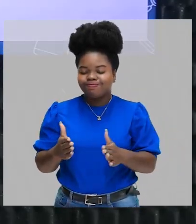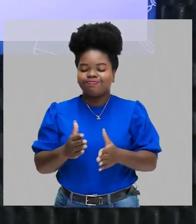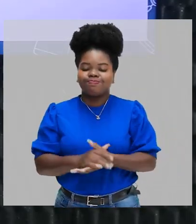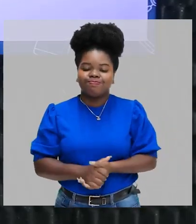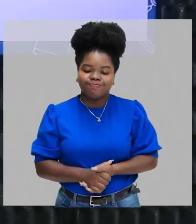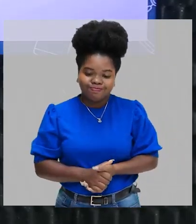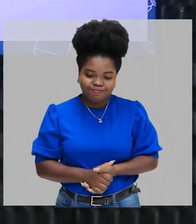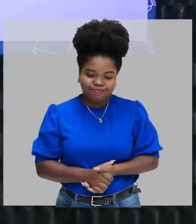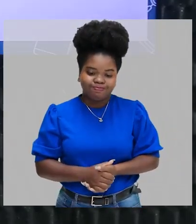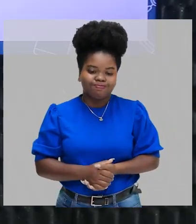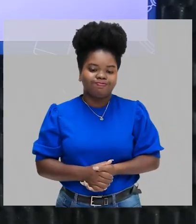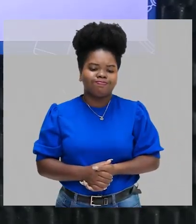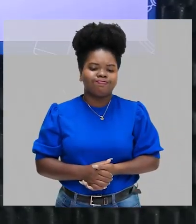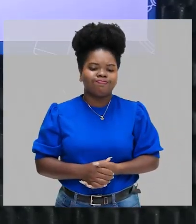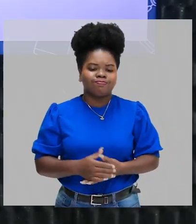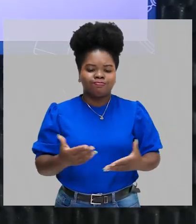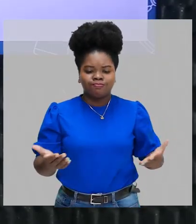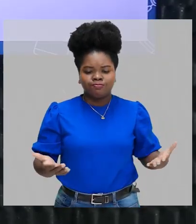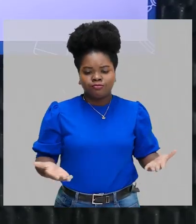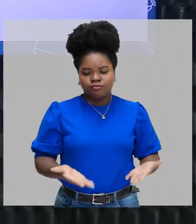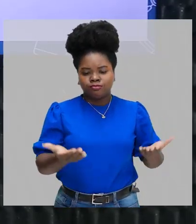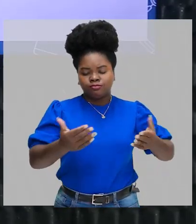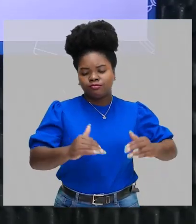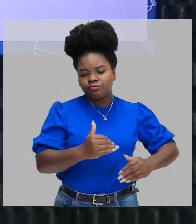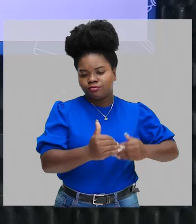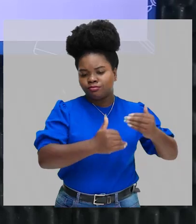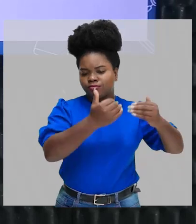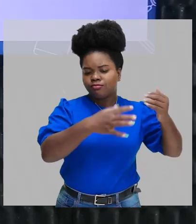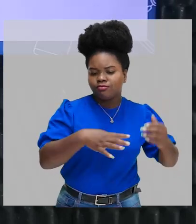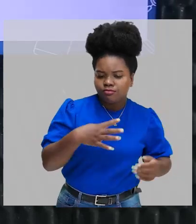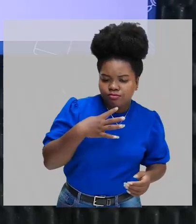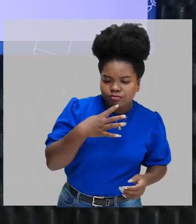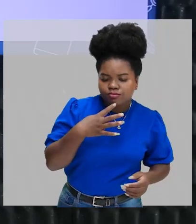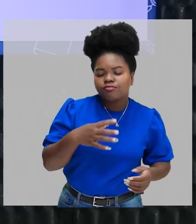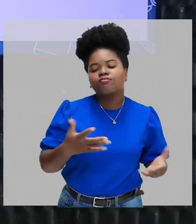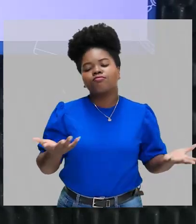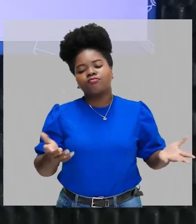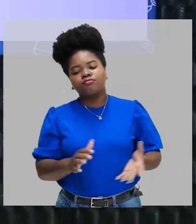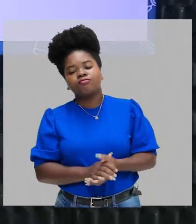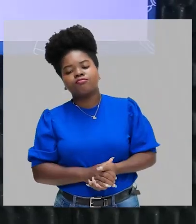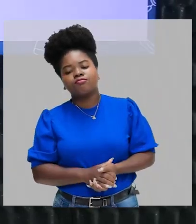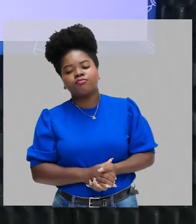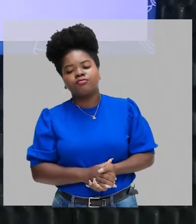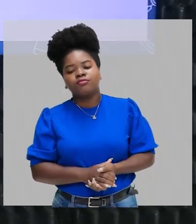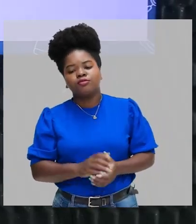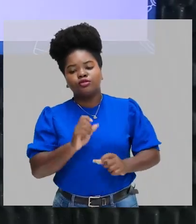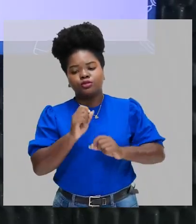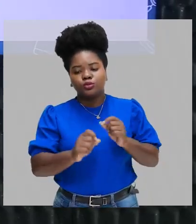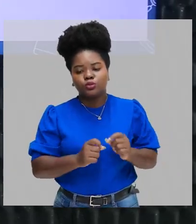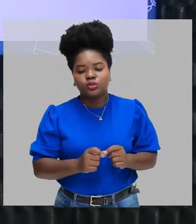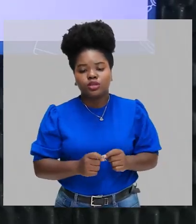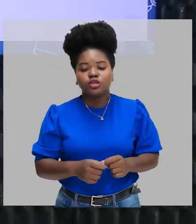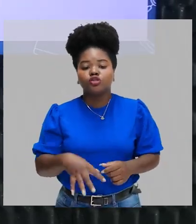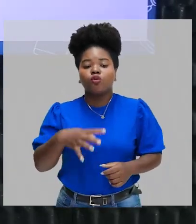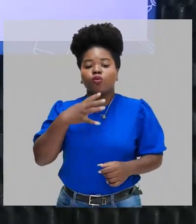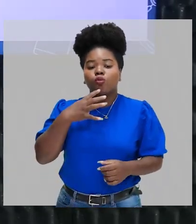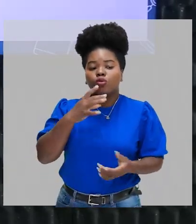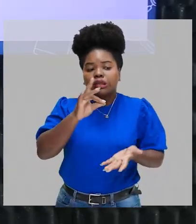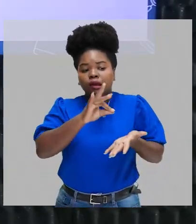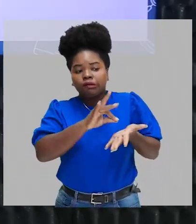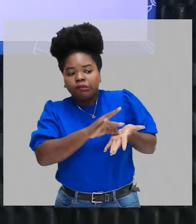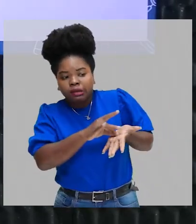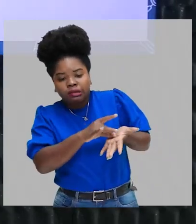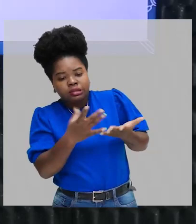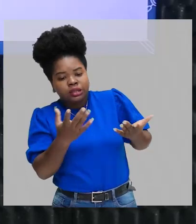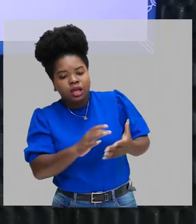estabelecimento do conhecimento, nesse processo ali de tradução, entre aspas, das verdades sobre a